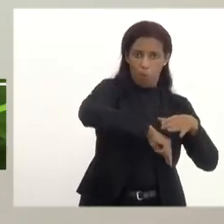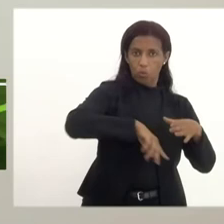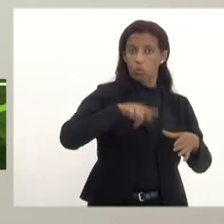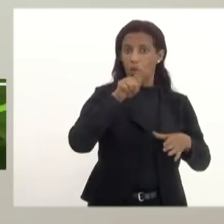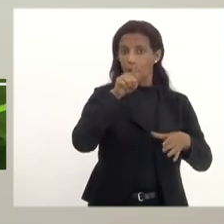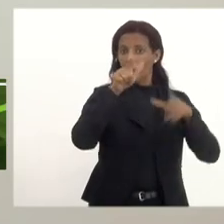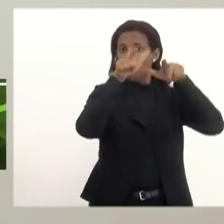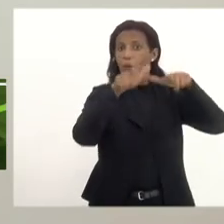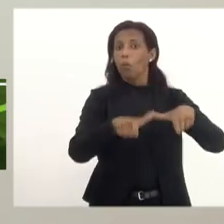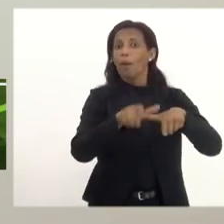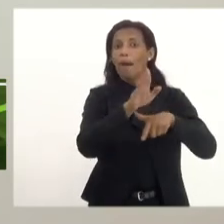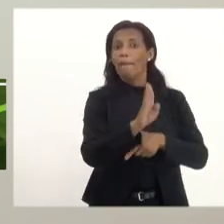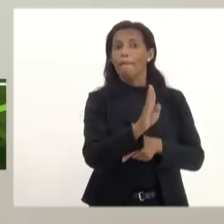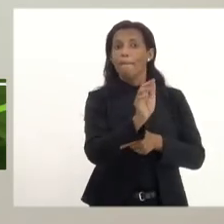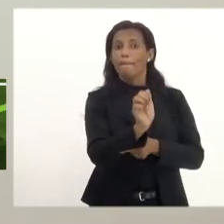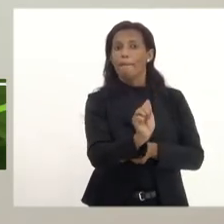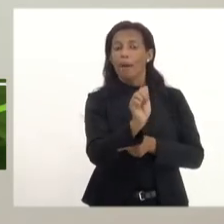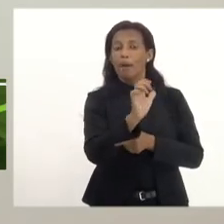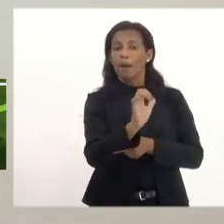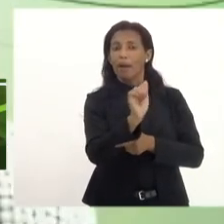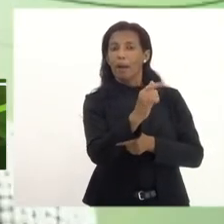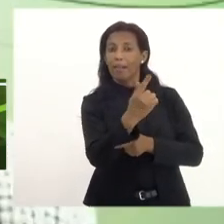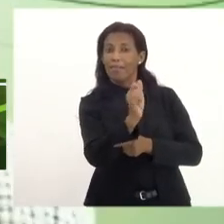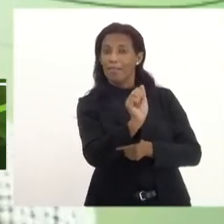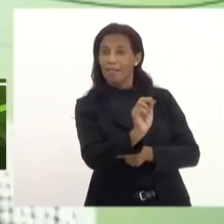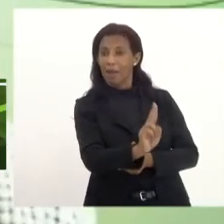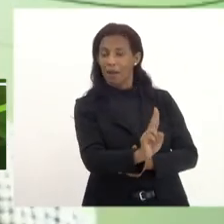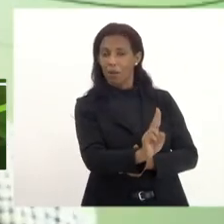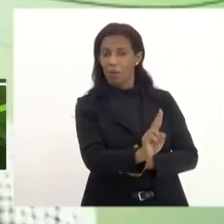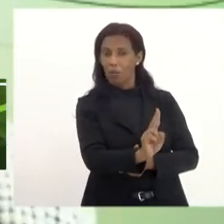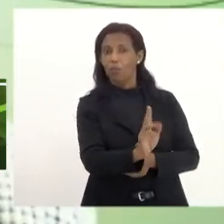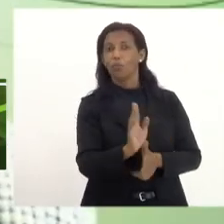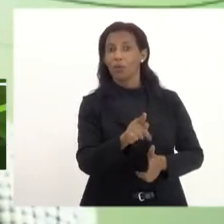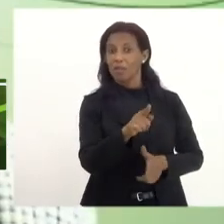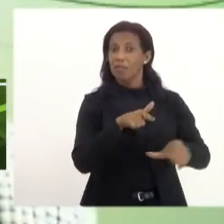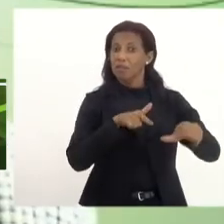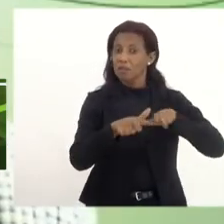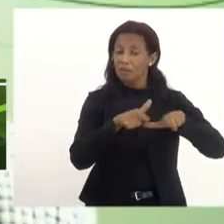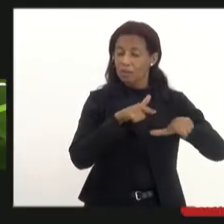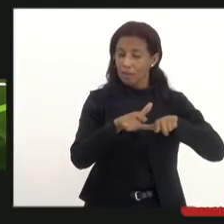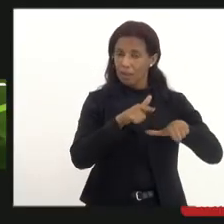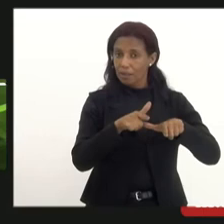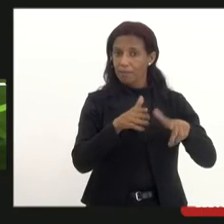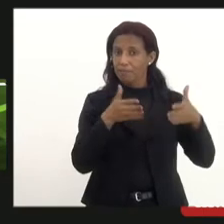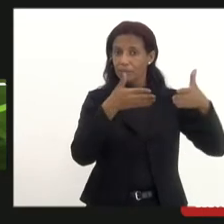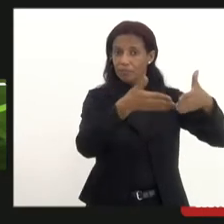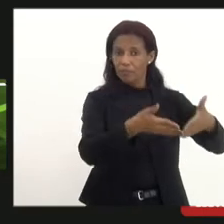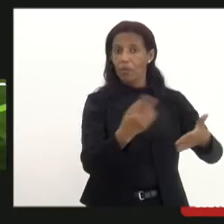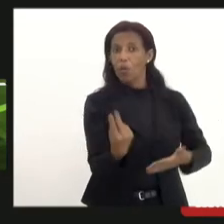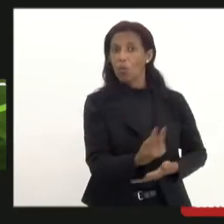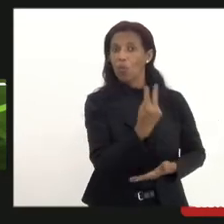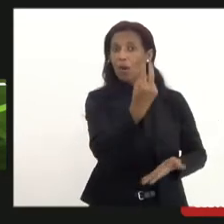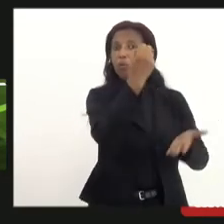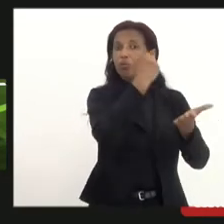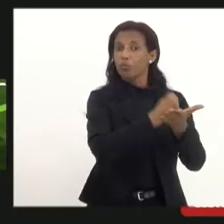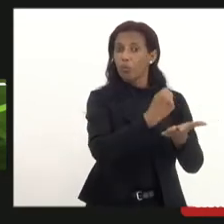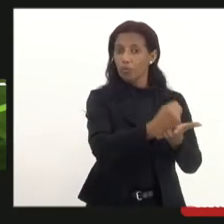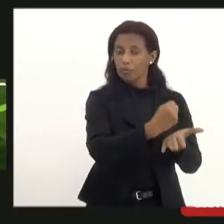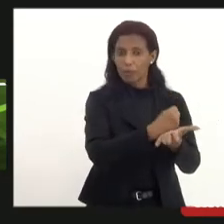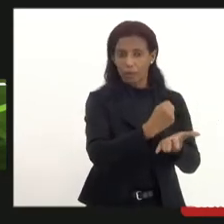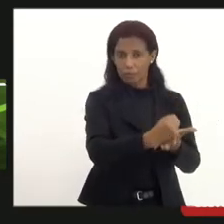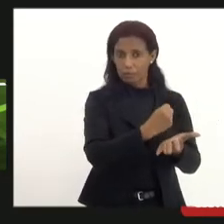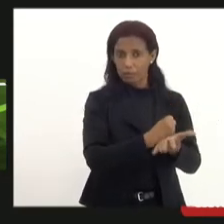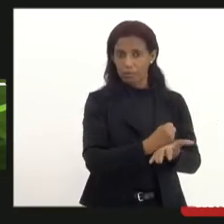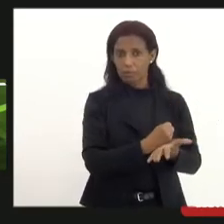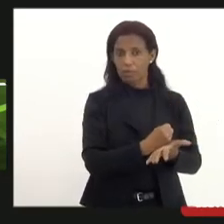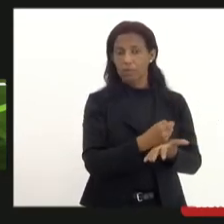bacalhau. E 74% desses serviços, do valor desses contratos,